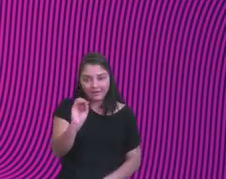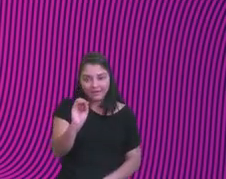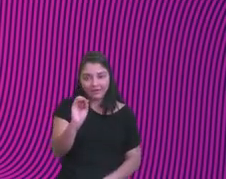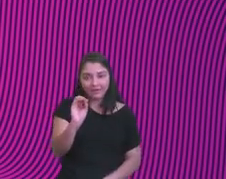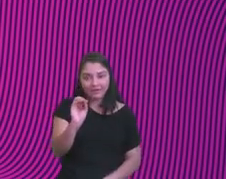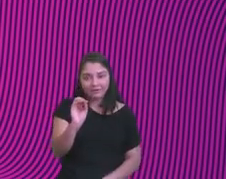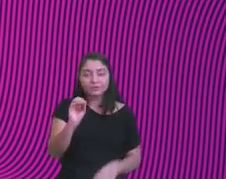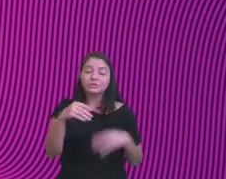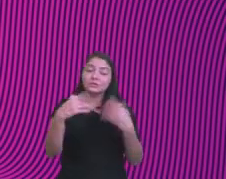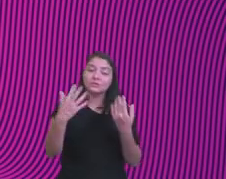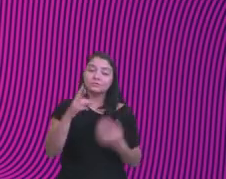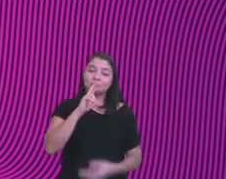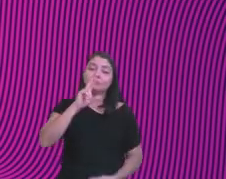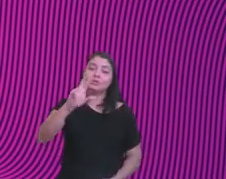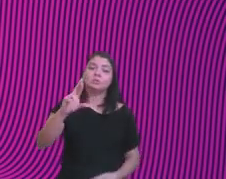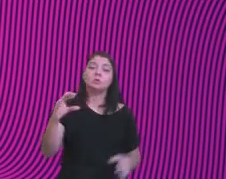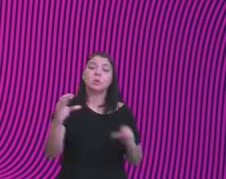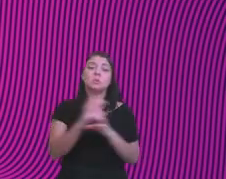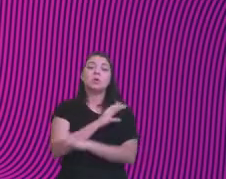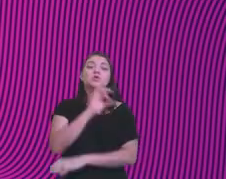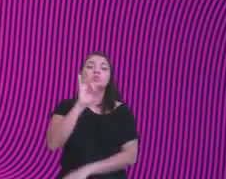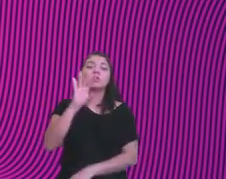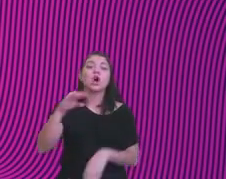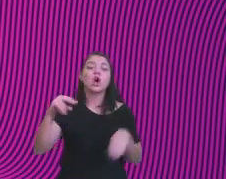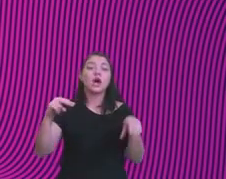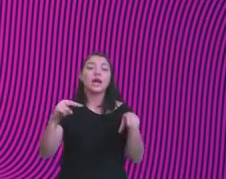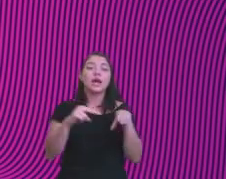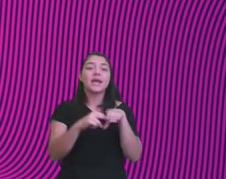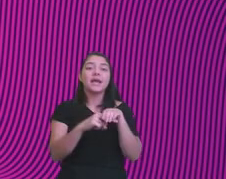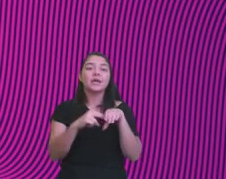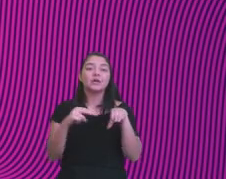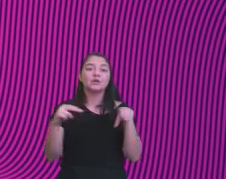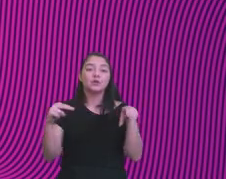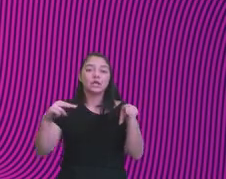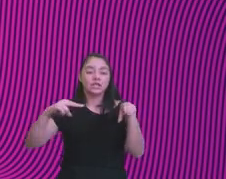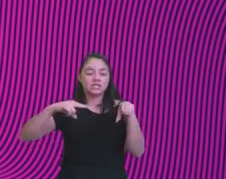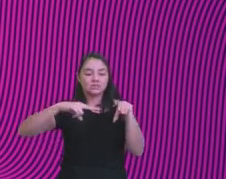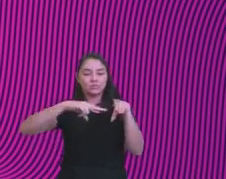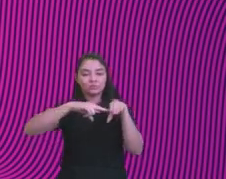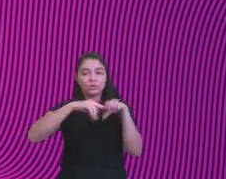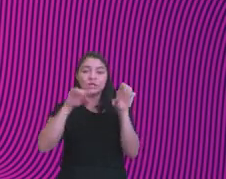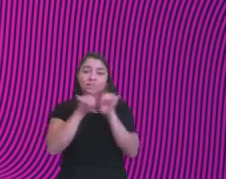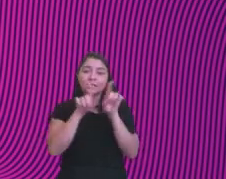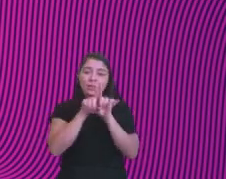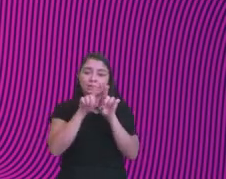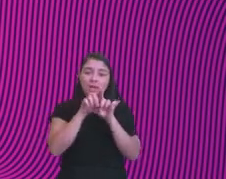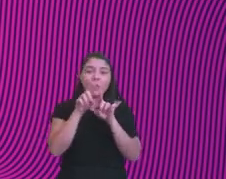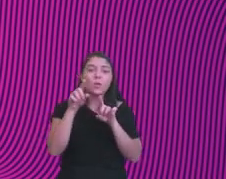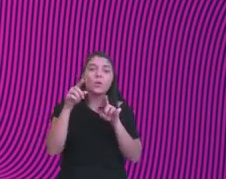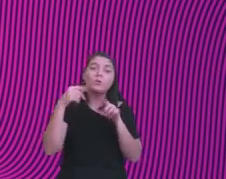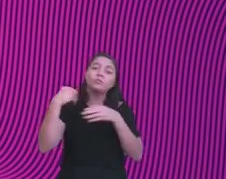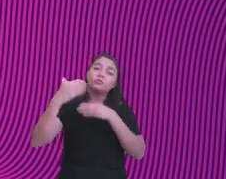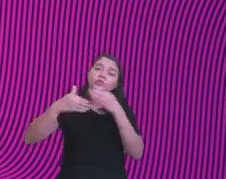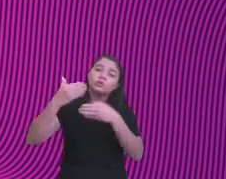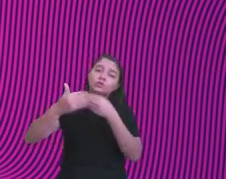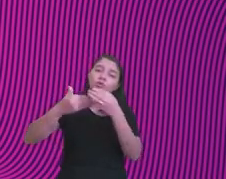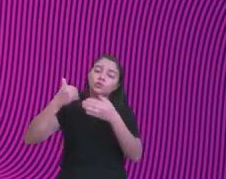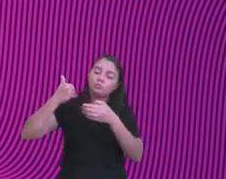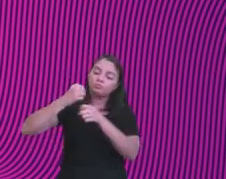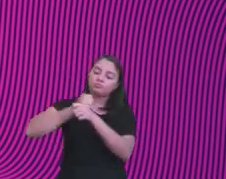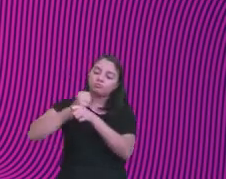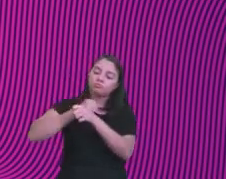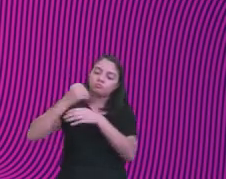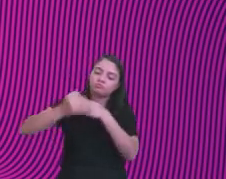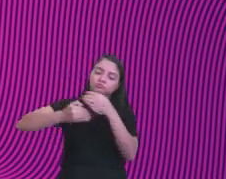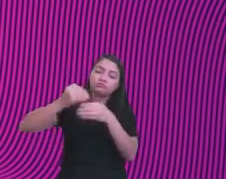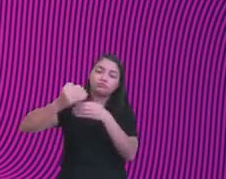resposta completa é ressonância magnética e o acompanhamento ao longo do tempo. A gente só consegue definir resposta completa, e você sabe bem,